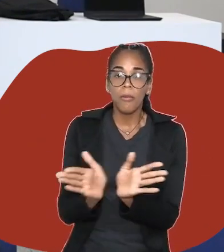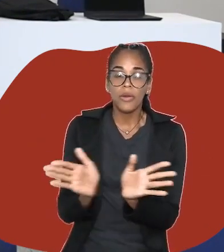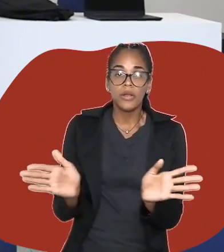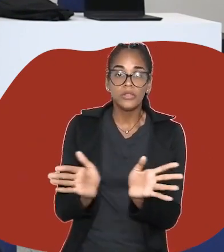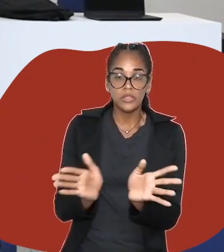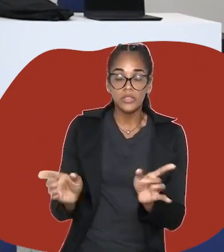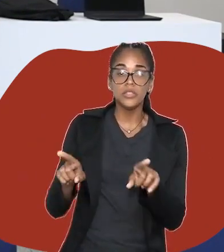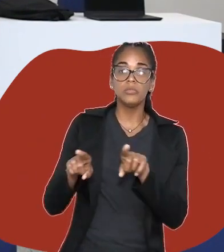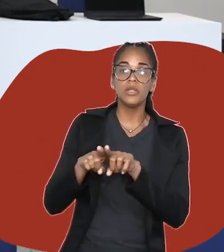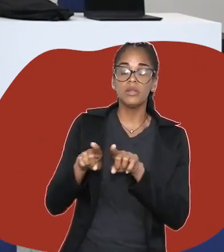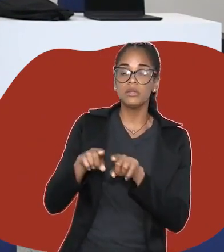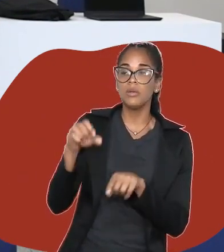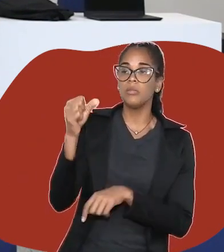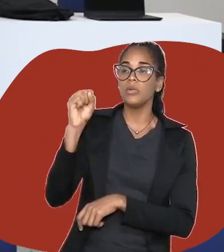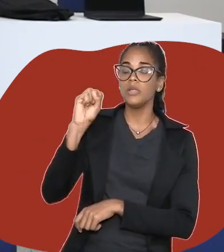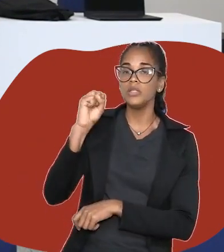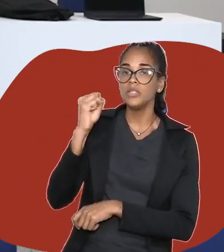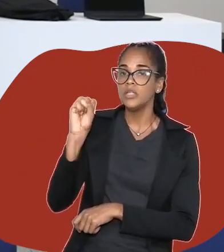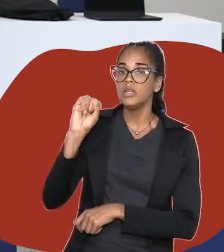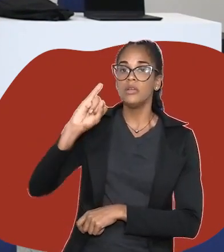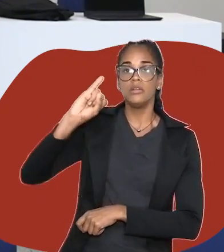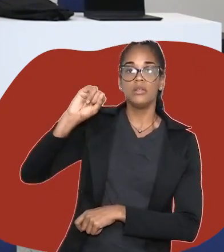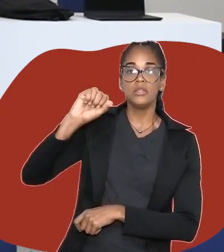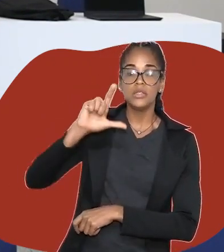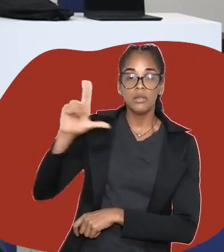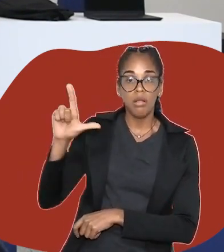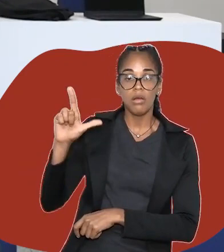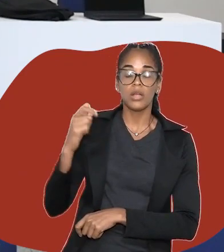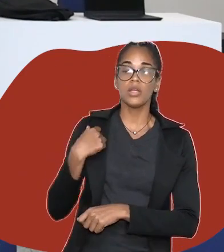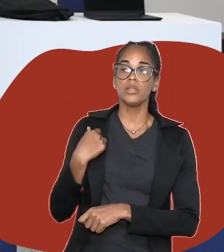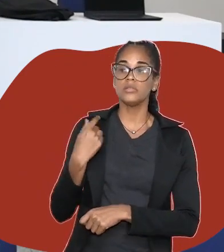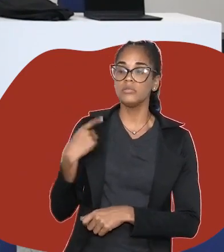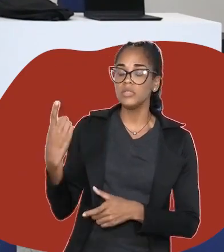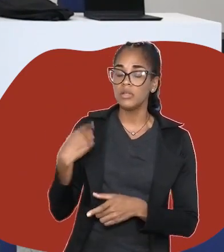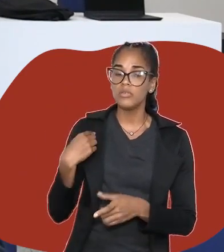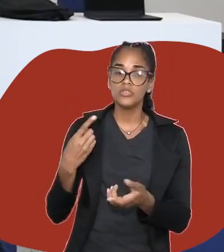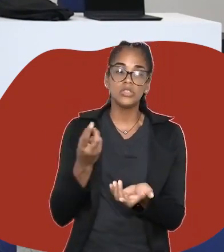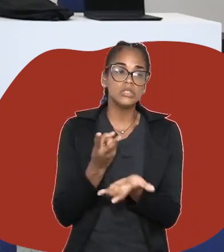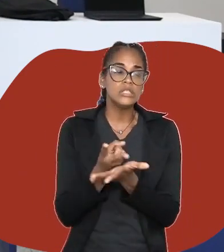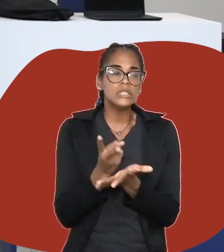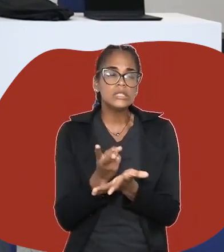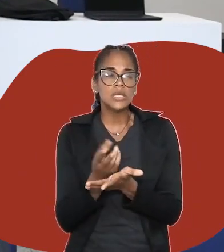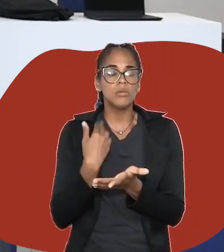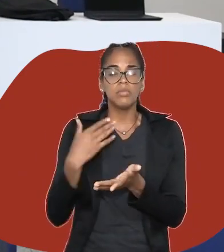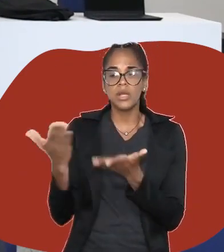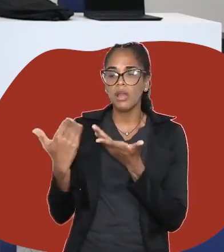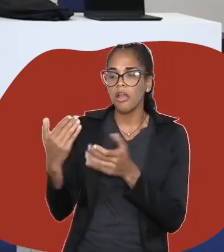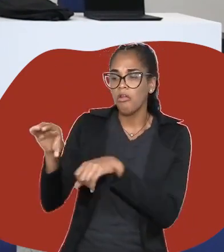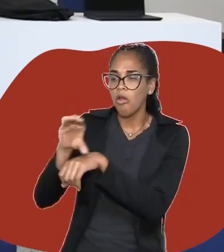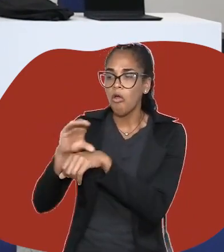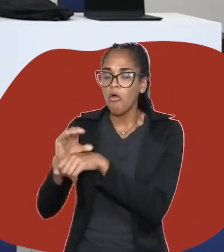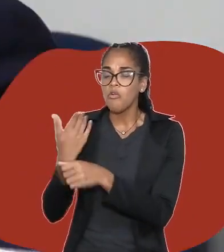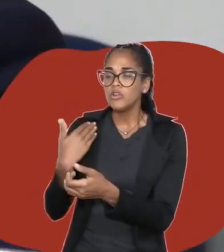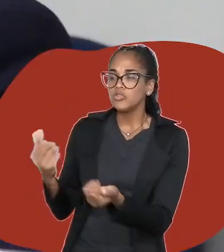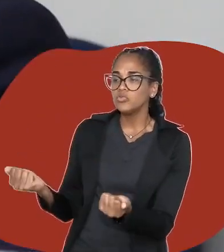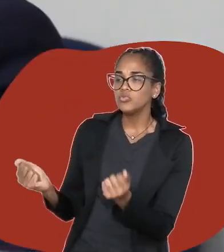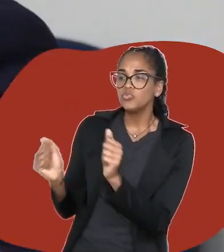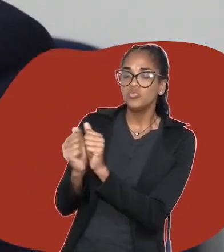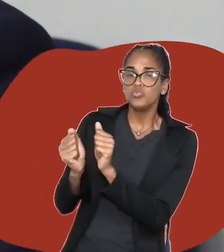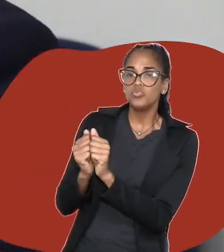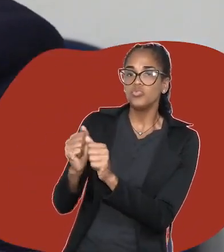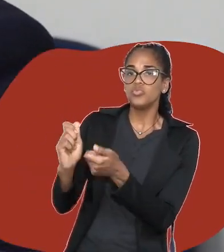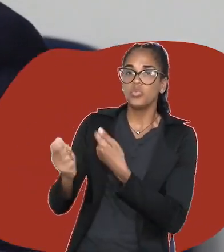própria Jaboatão. Então, sempre necessita de um olhar especial, mais próximo da administração. Doutor